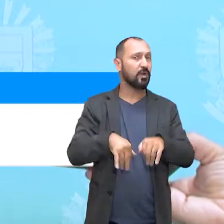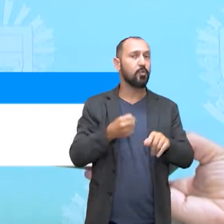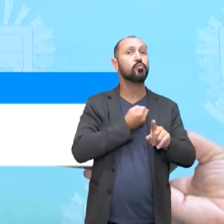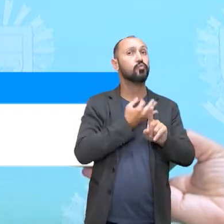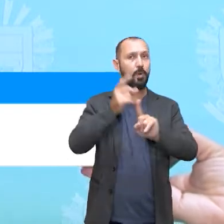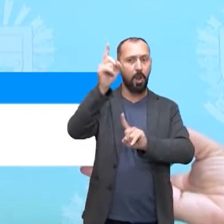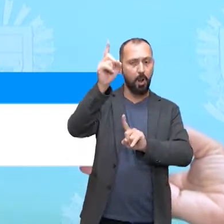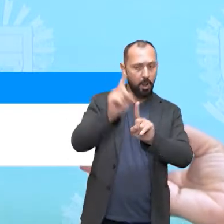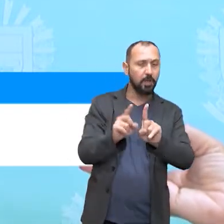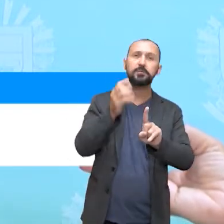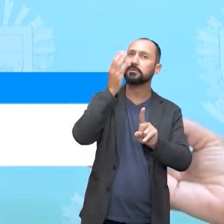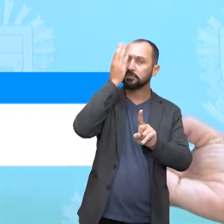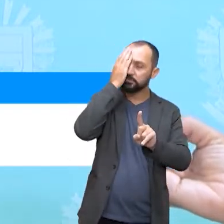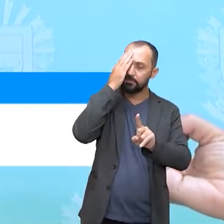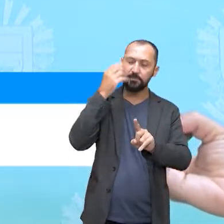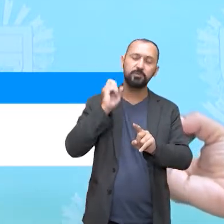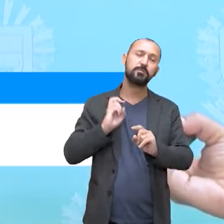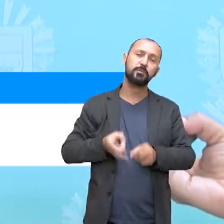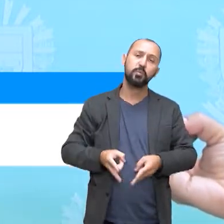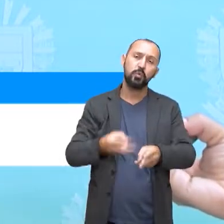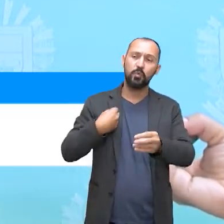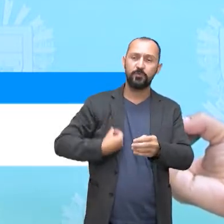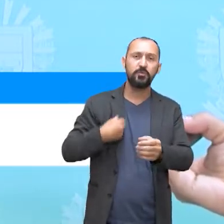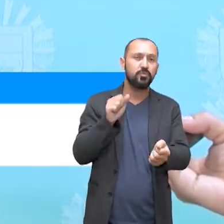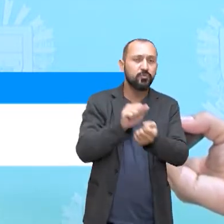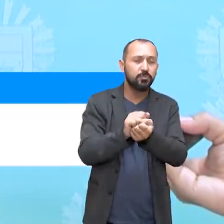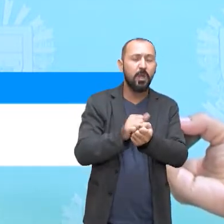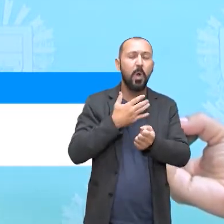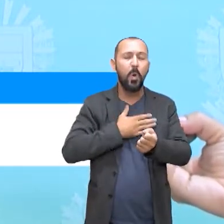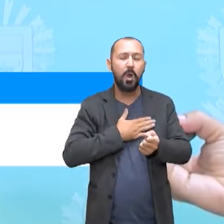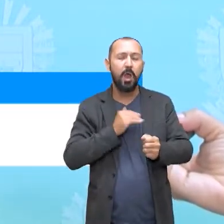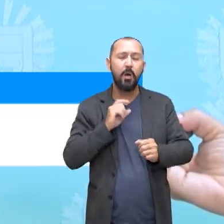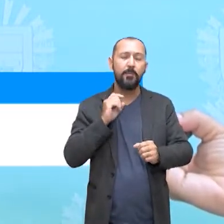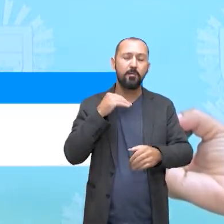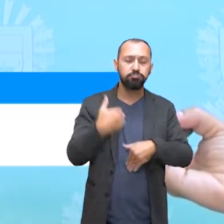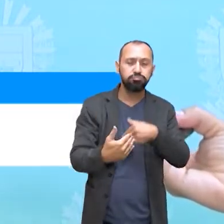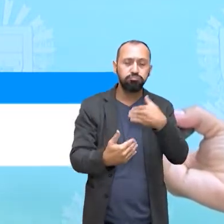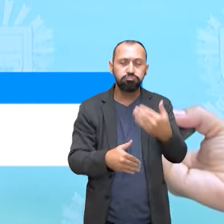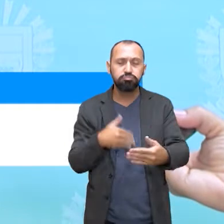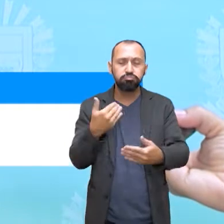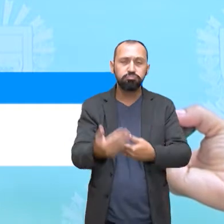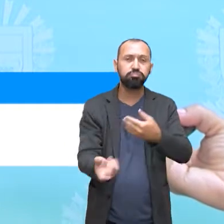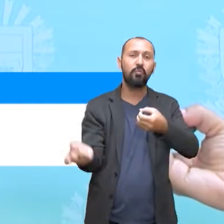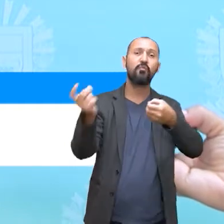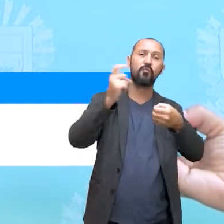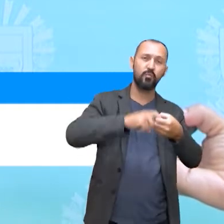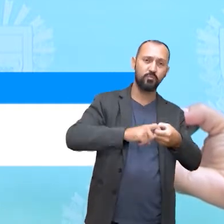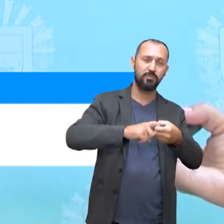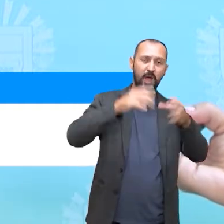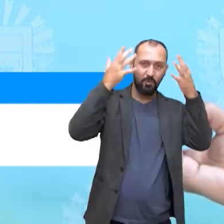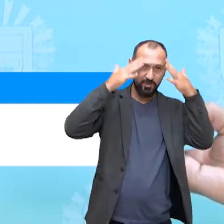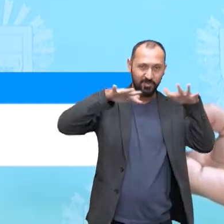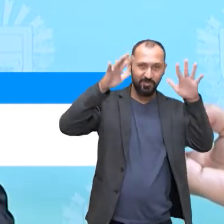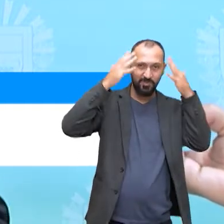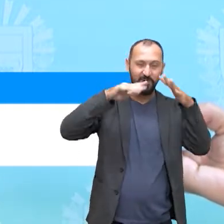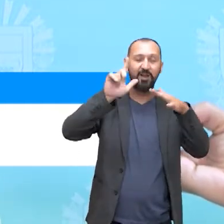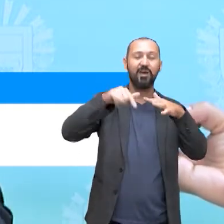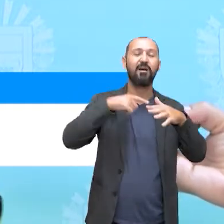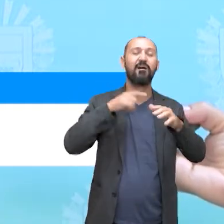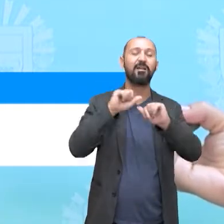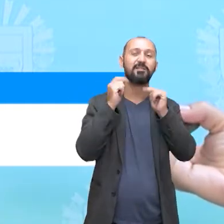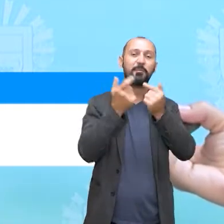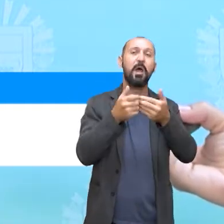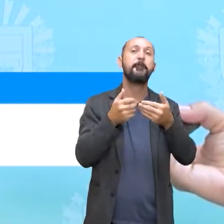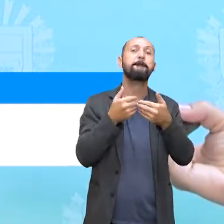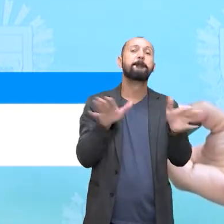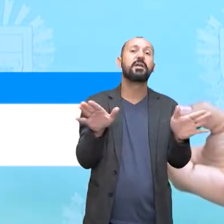não acabou, diminuiu muito, nós temos que conviver com ela, mas temos que devagarzinho começar a voltar à vida e voltar ao natural. E o natural